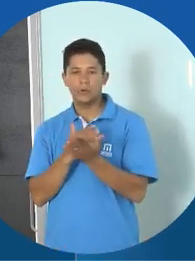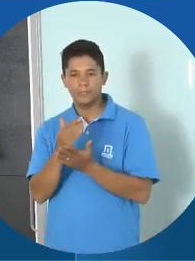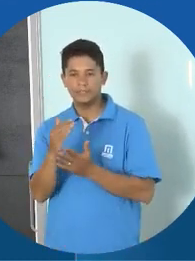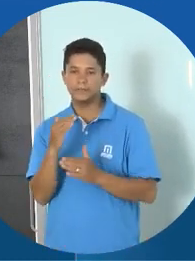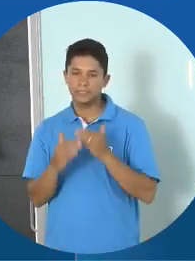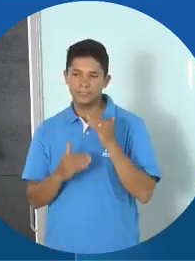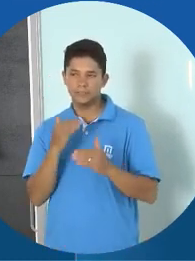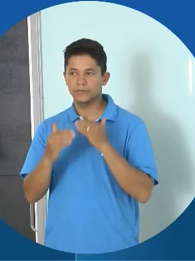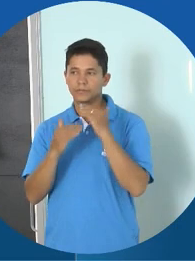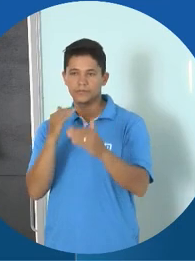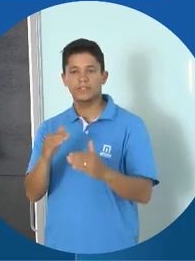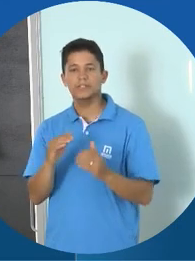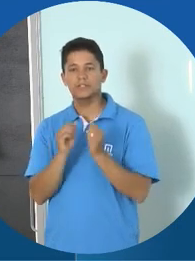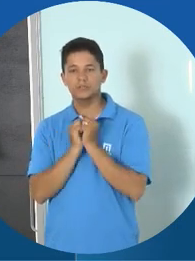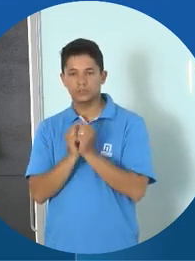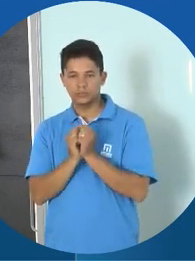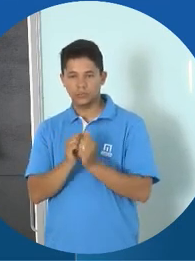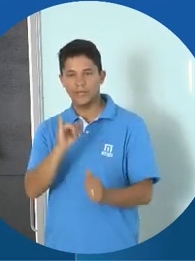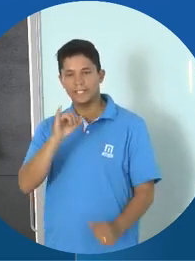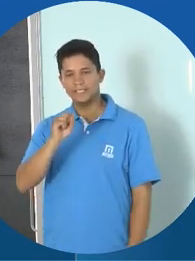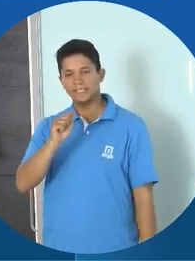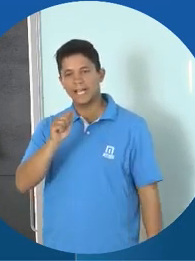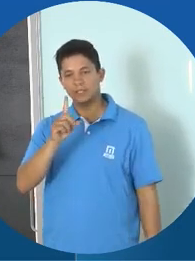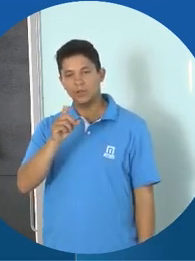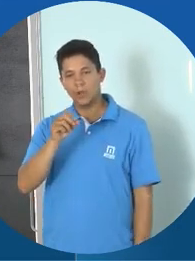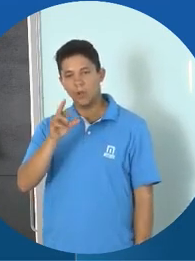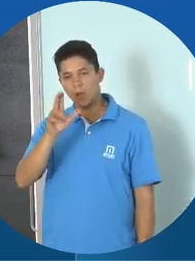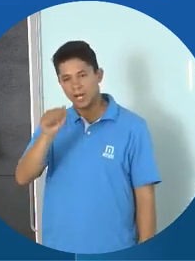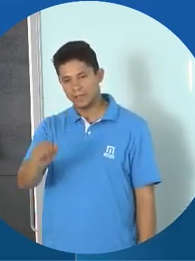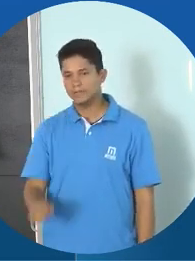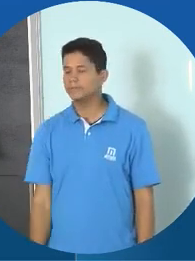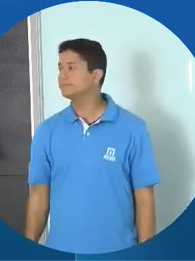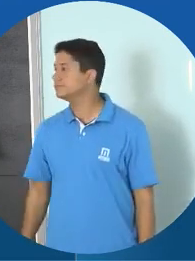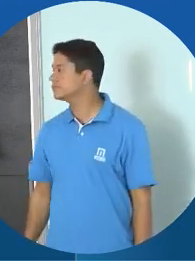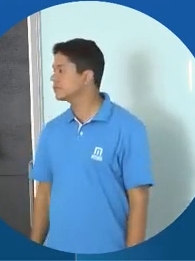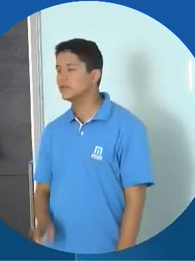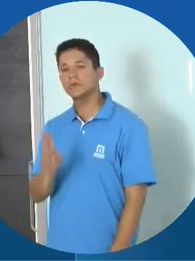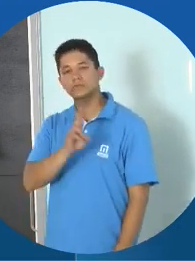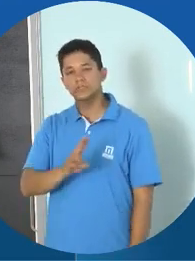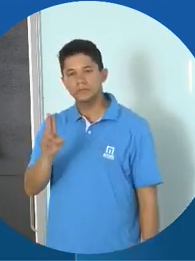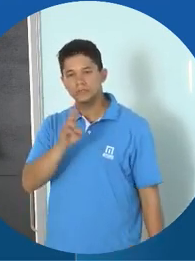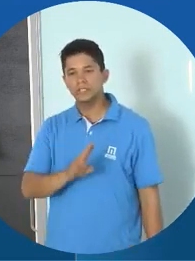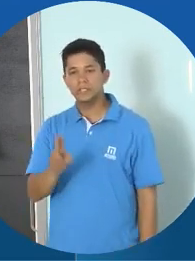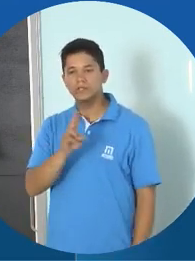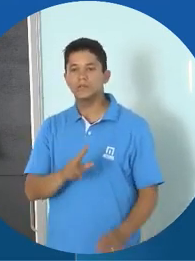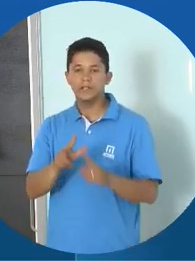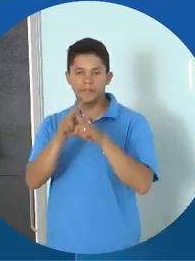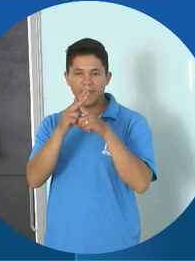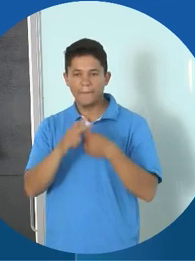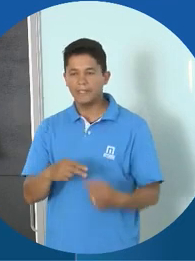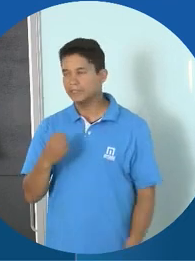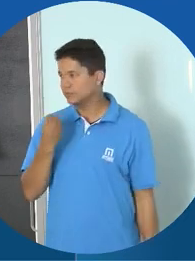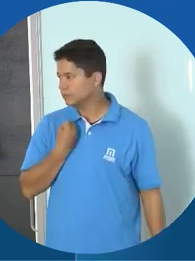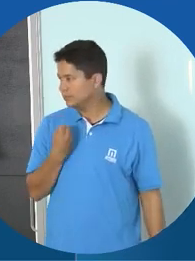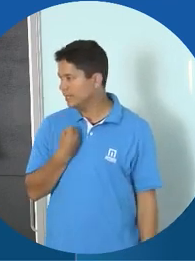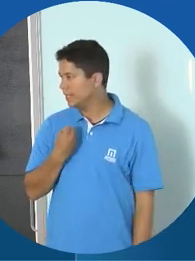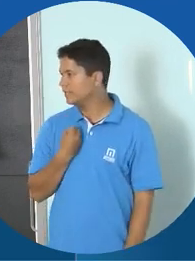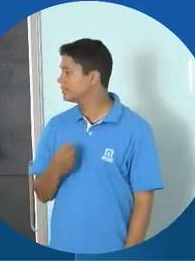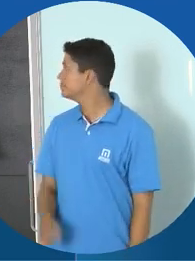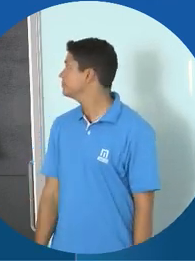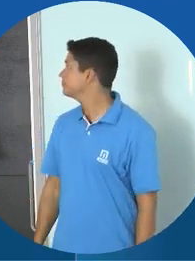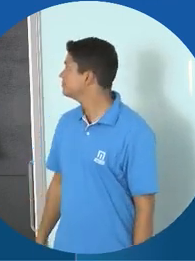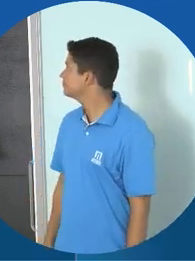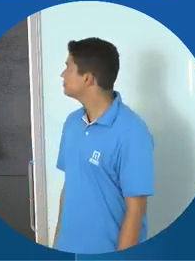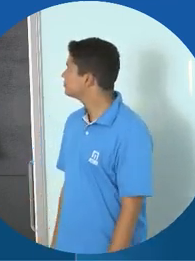desenvolver com a Isadora, que, utilizando essas ferramentas numéricas,